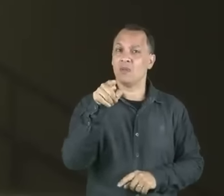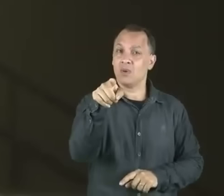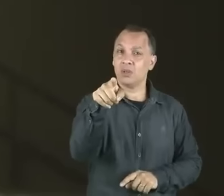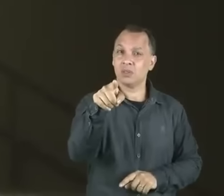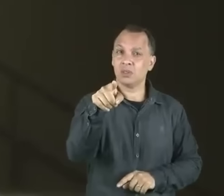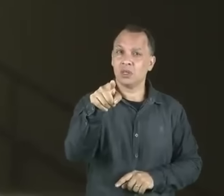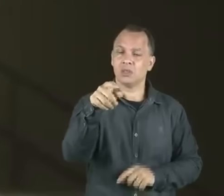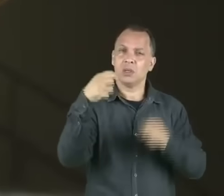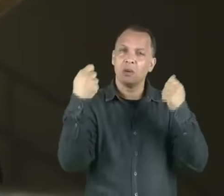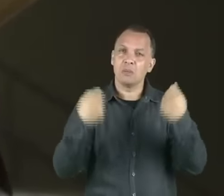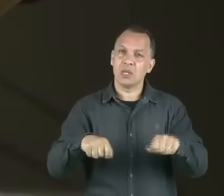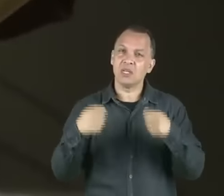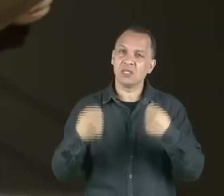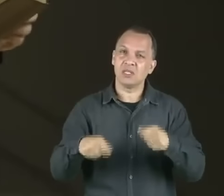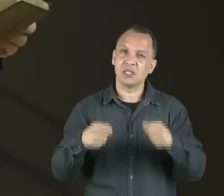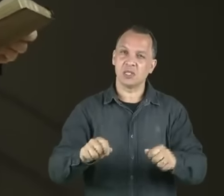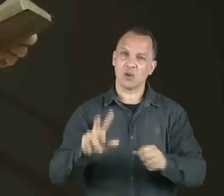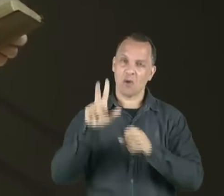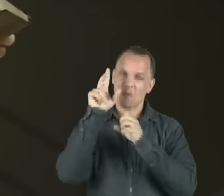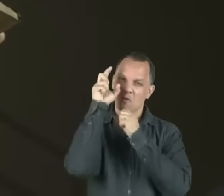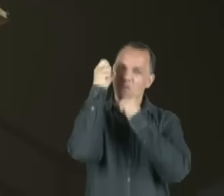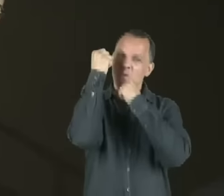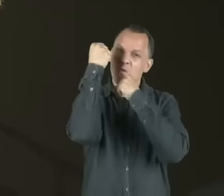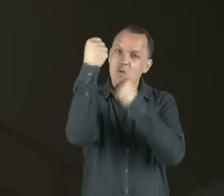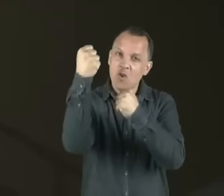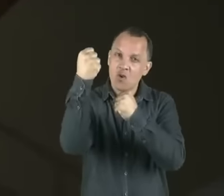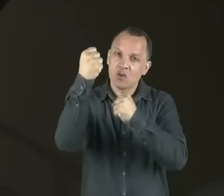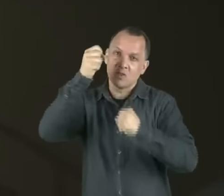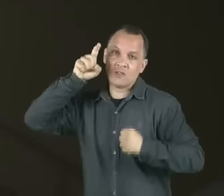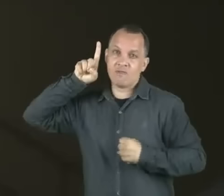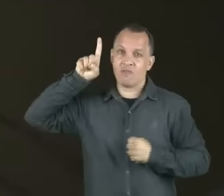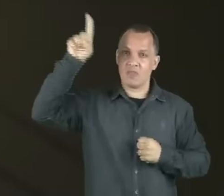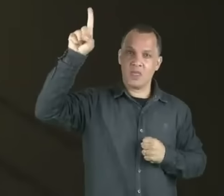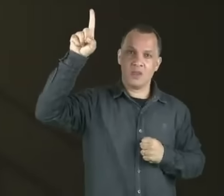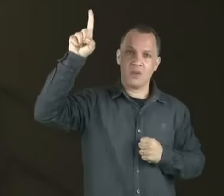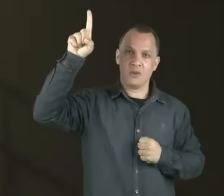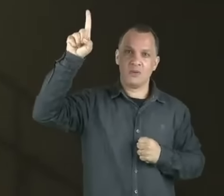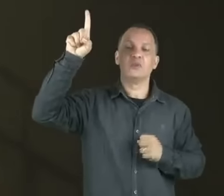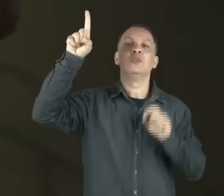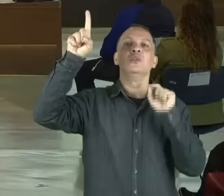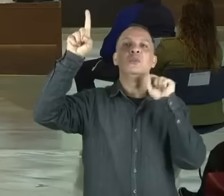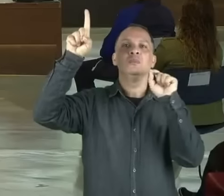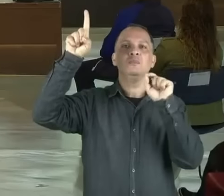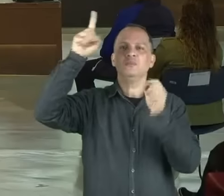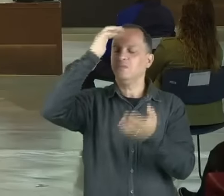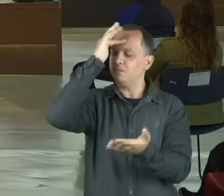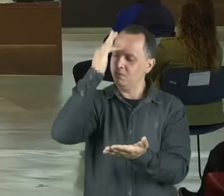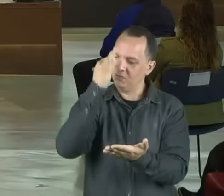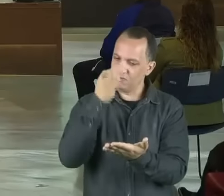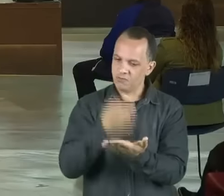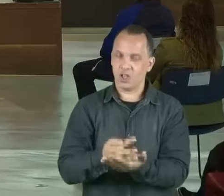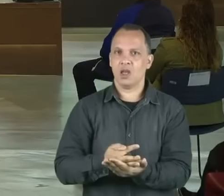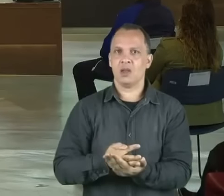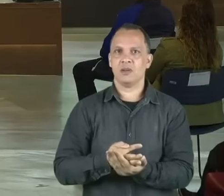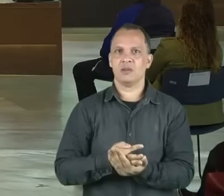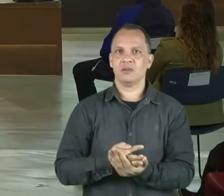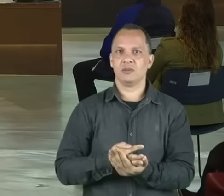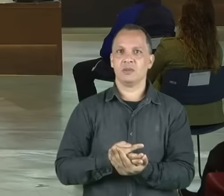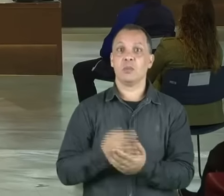armadura fortaleçam-se no Senhor para que vocês resistam o dia mal